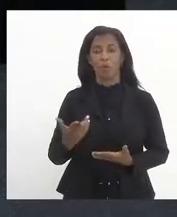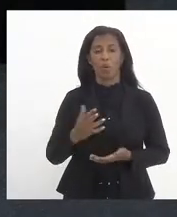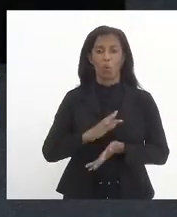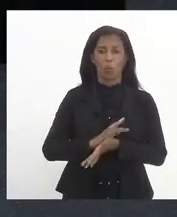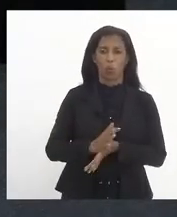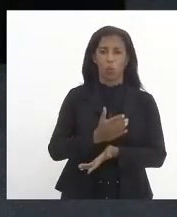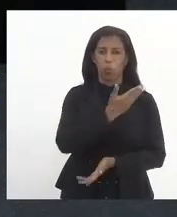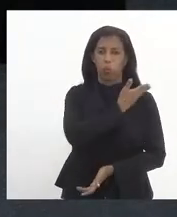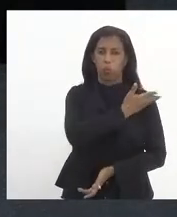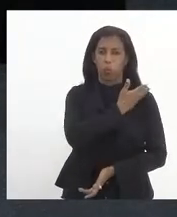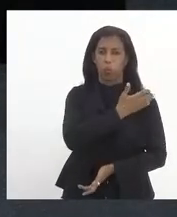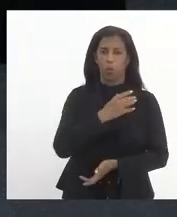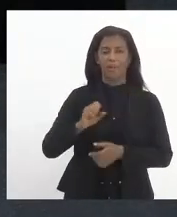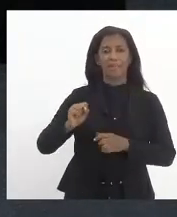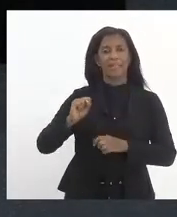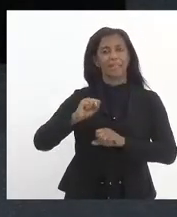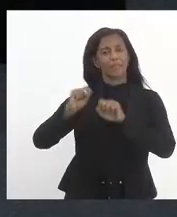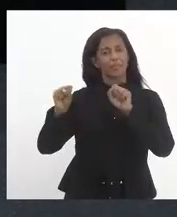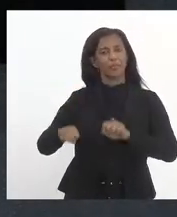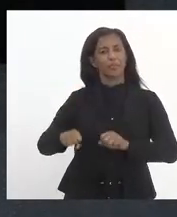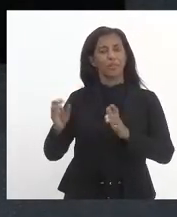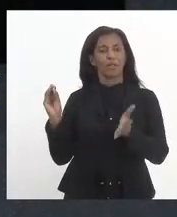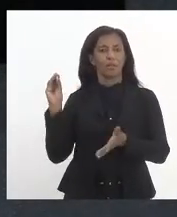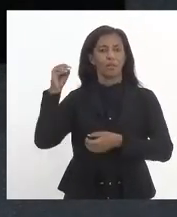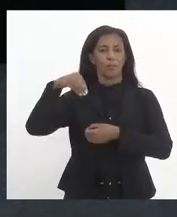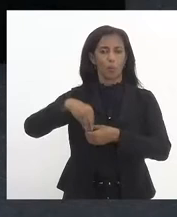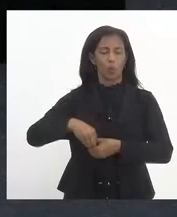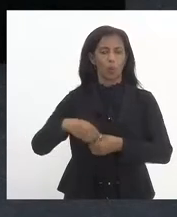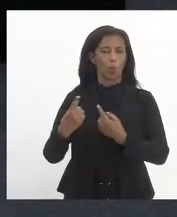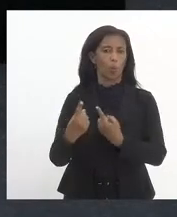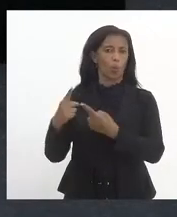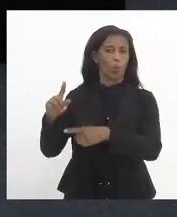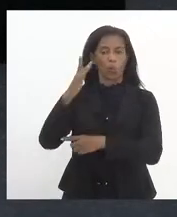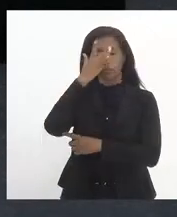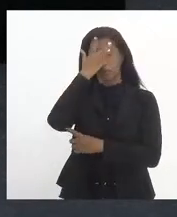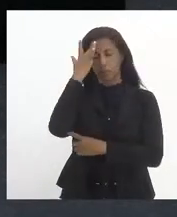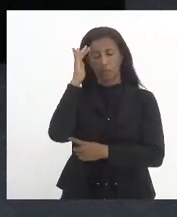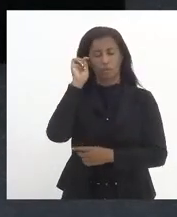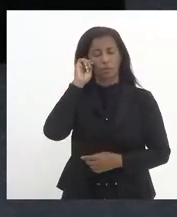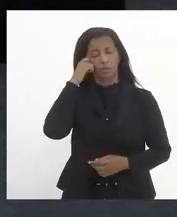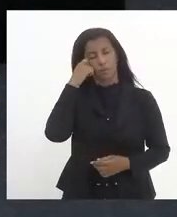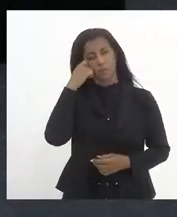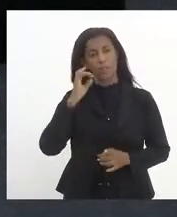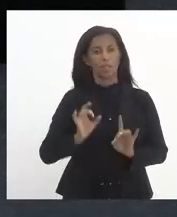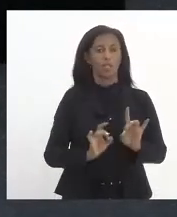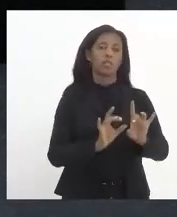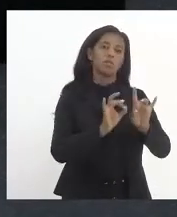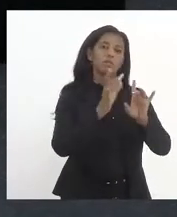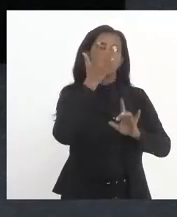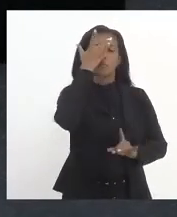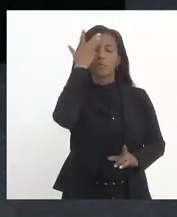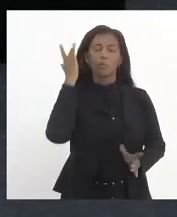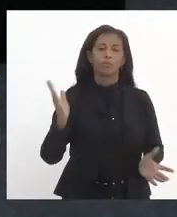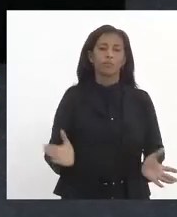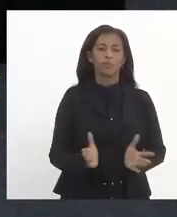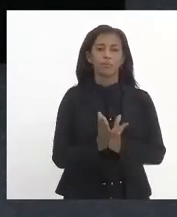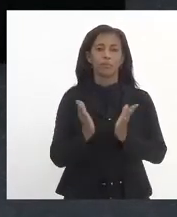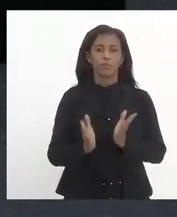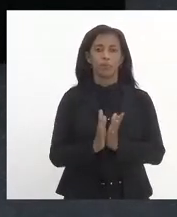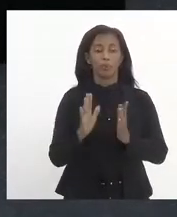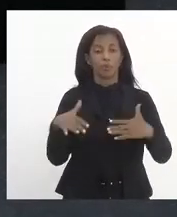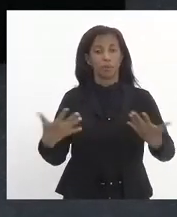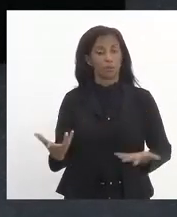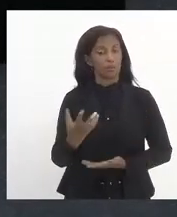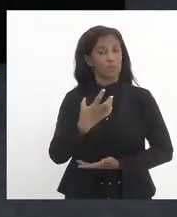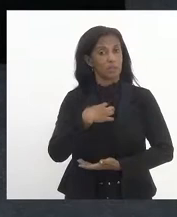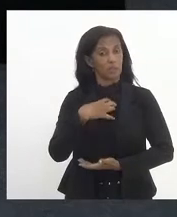racismo institucionalizado e colocado contra as pessoas negras, em especial as pessoas pobres. Então, nesse